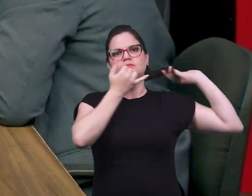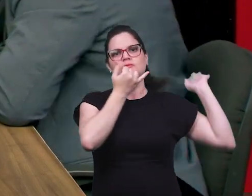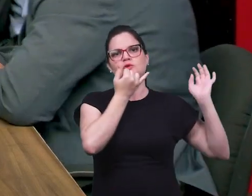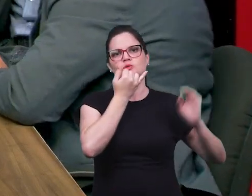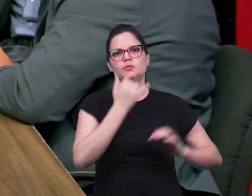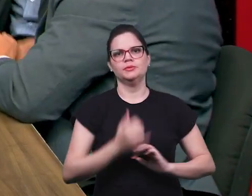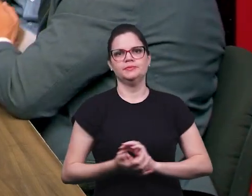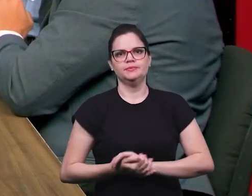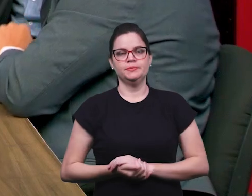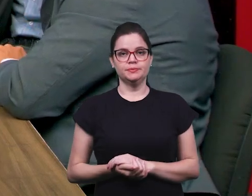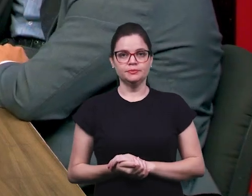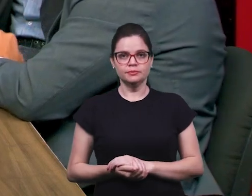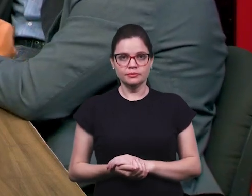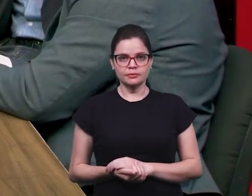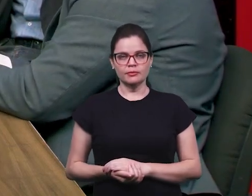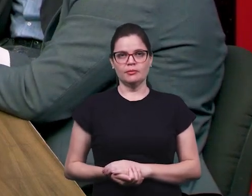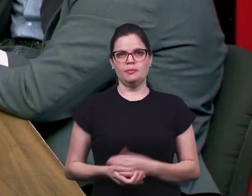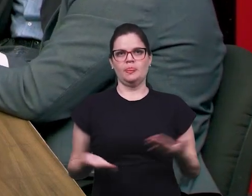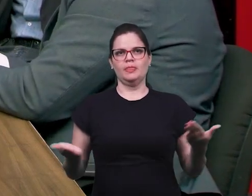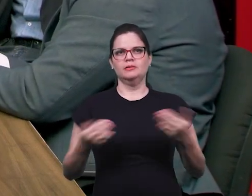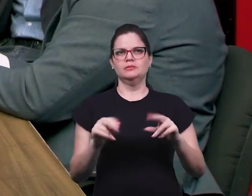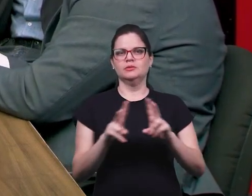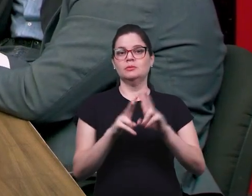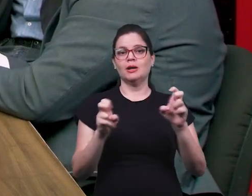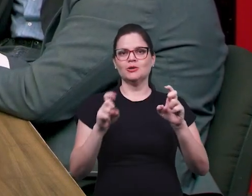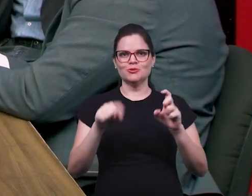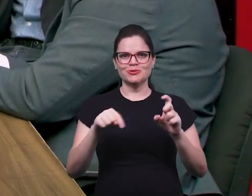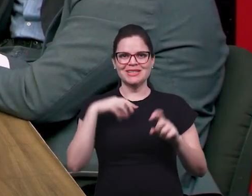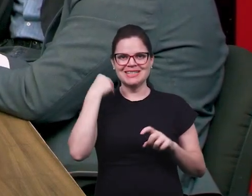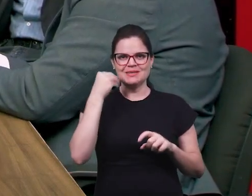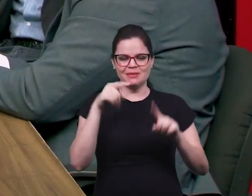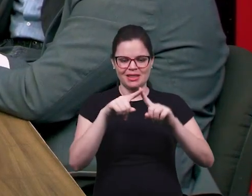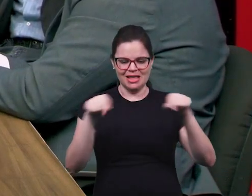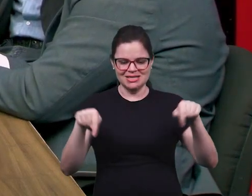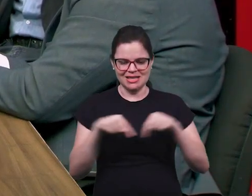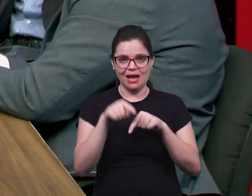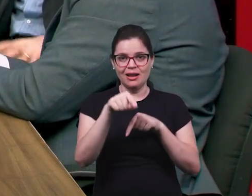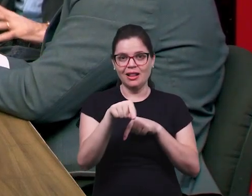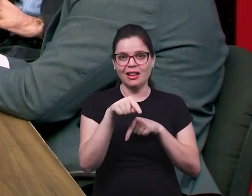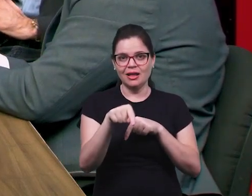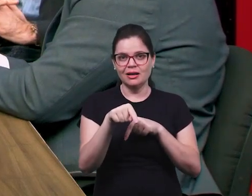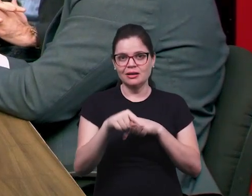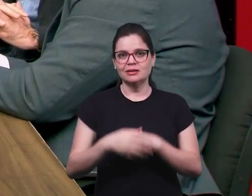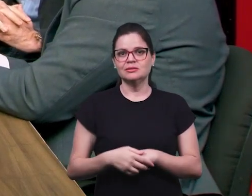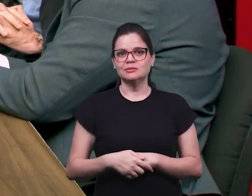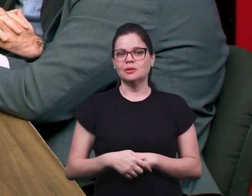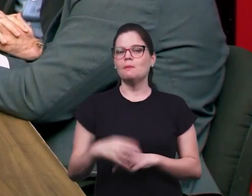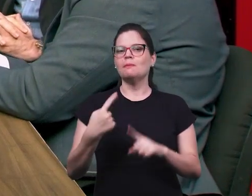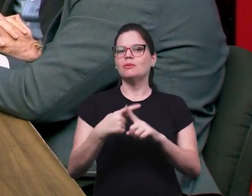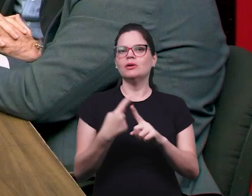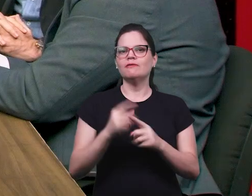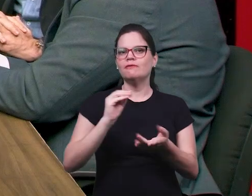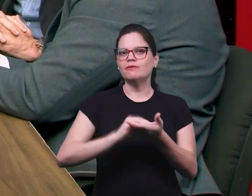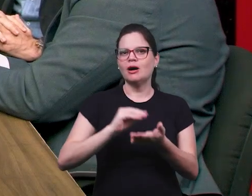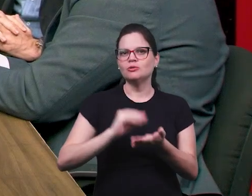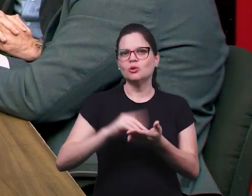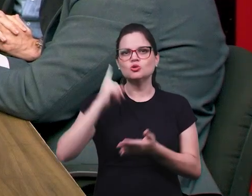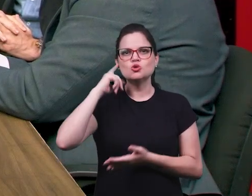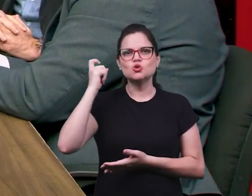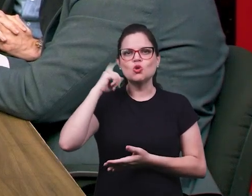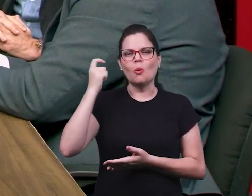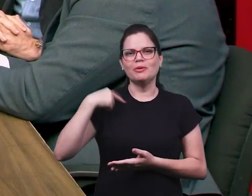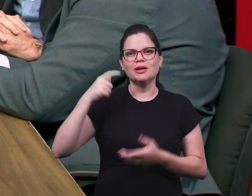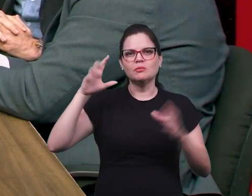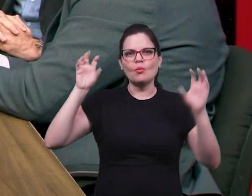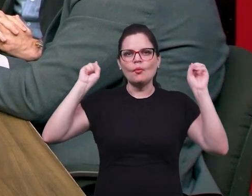da câmara anecoica, as pessoas que ficaram lá, com a ausência de som externo e